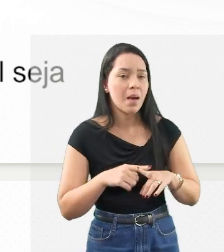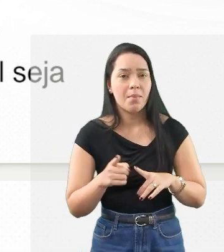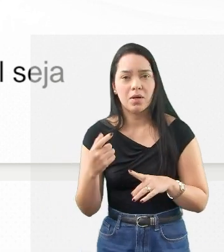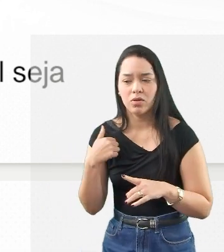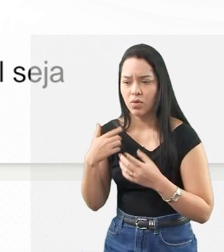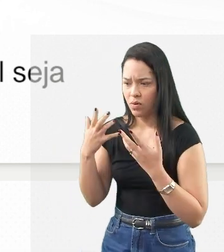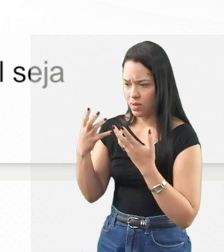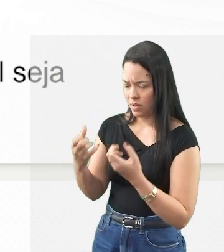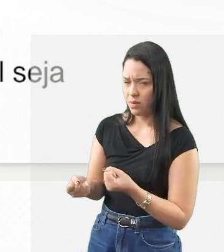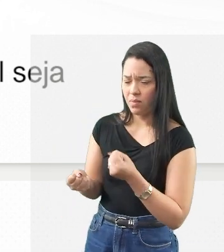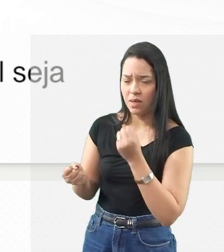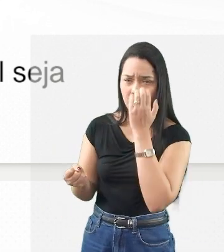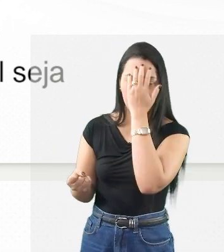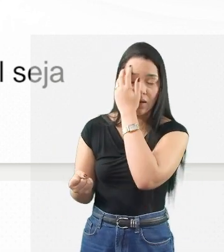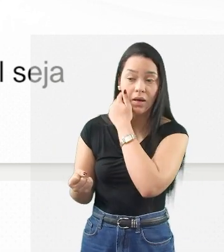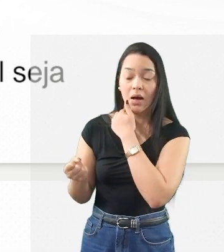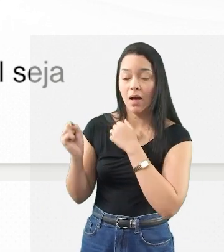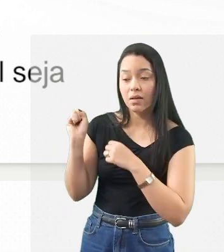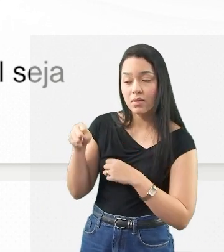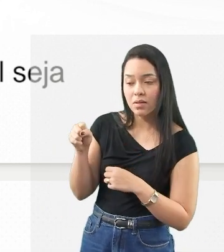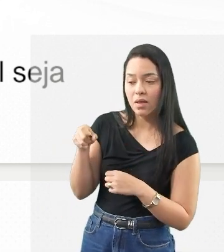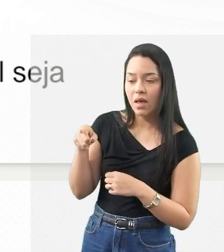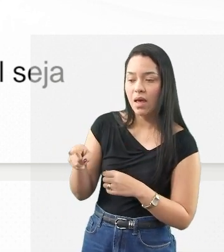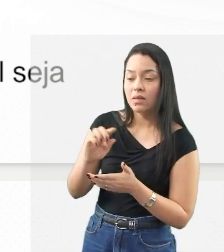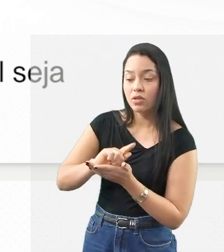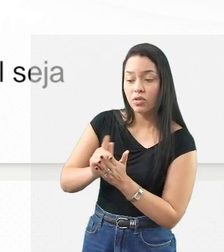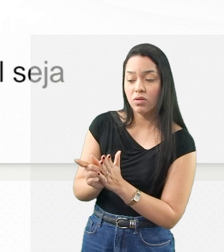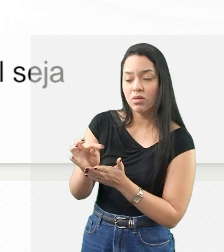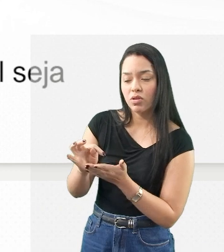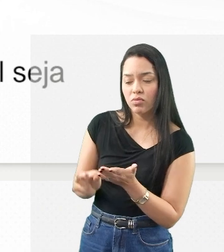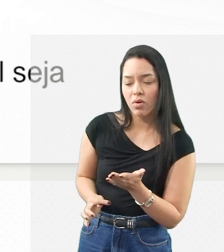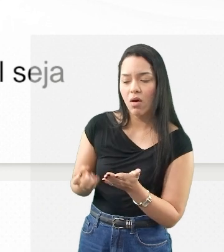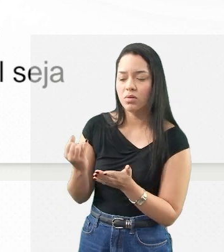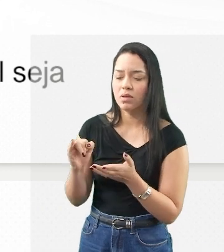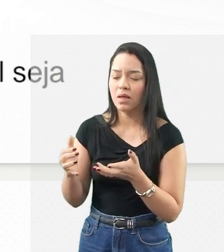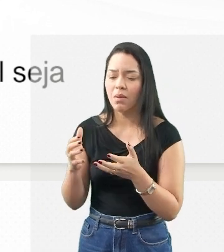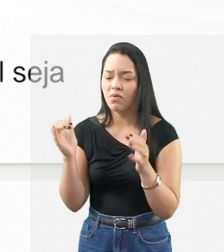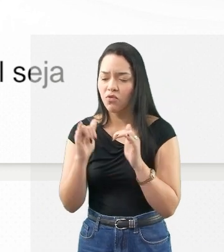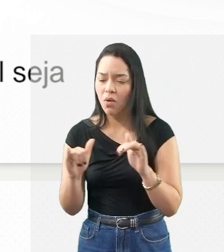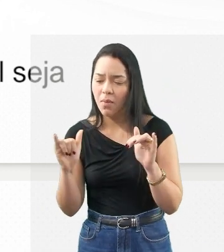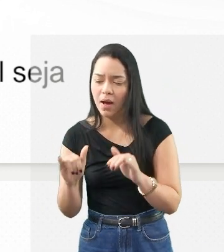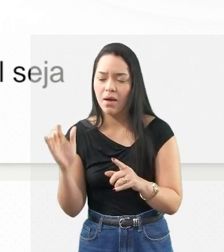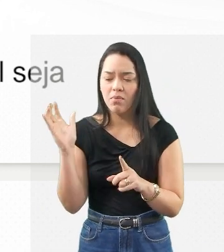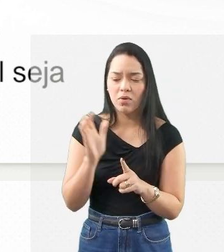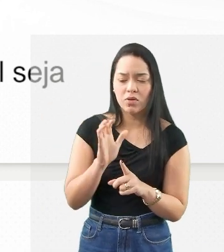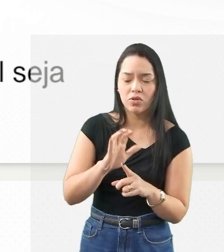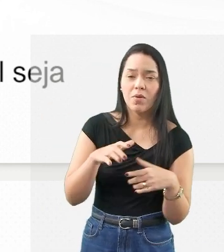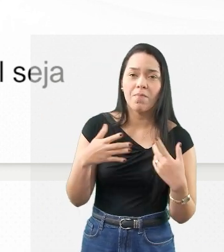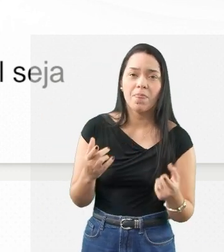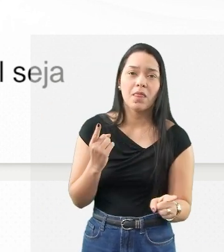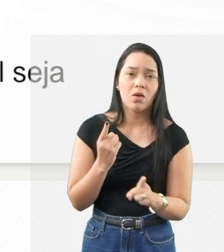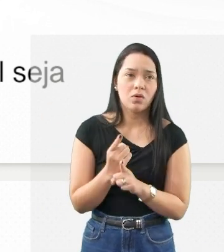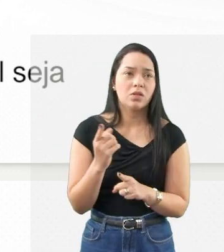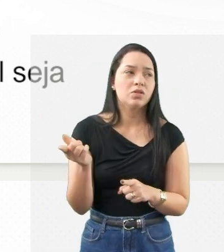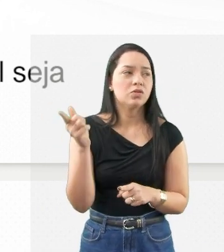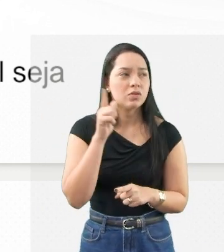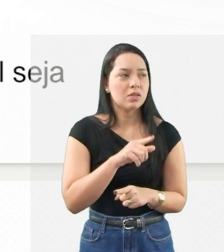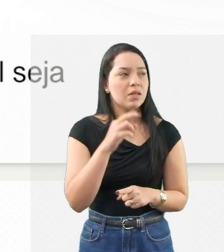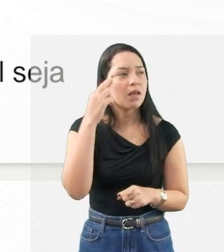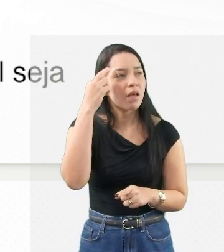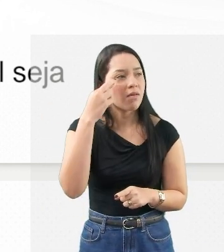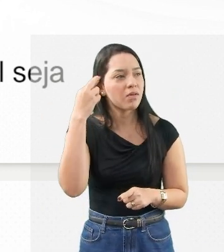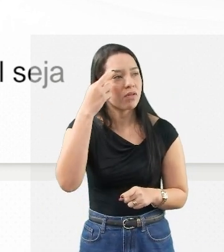eu recebi um folder, o folder, ele é esse gênero textual, esse folder quer me informar, quer persuadir, e a gente, enquanto leitor, a gente conseguir